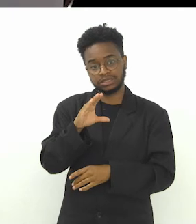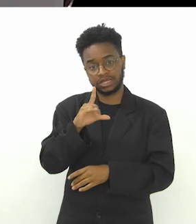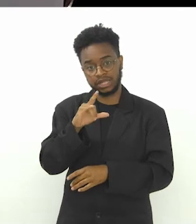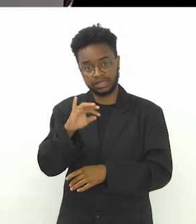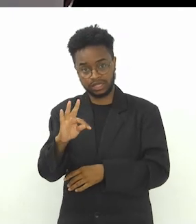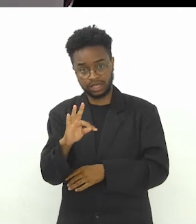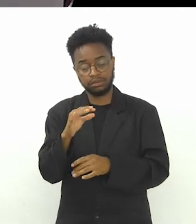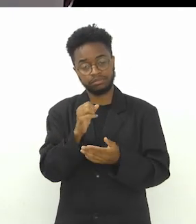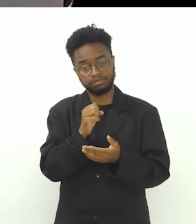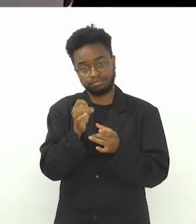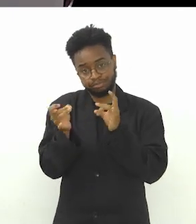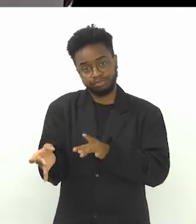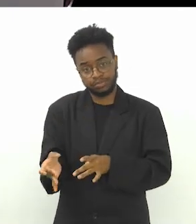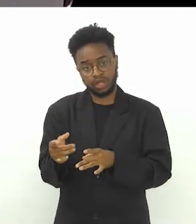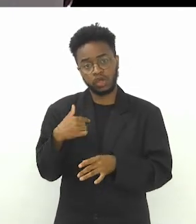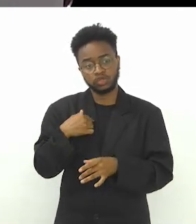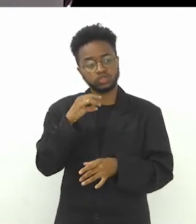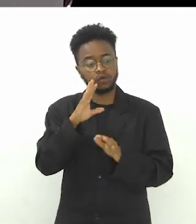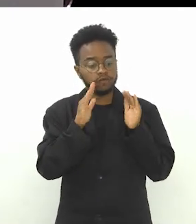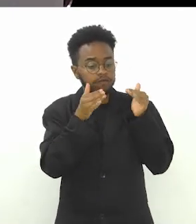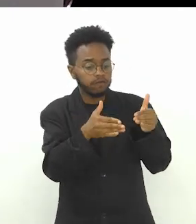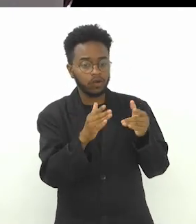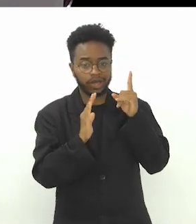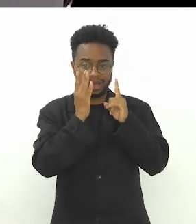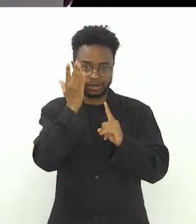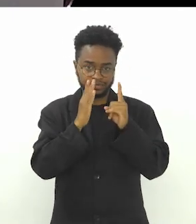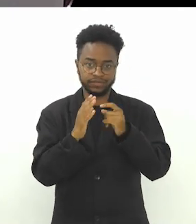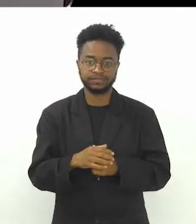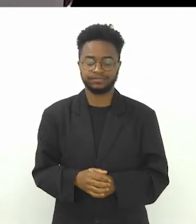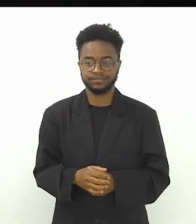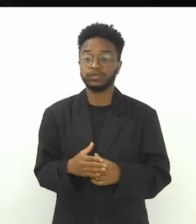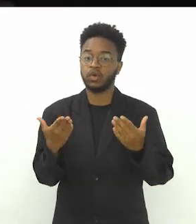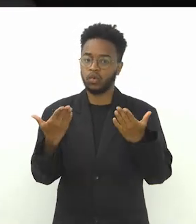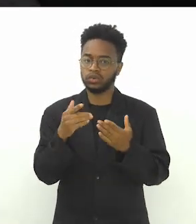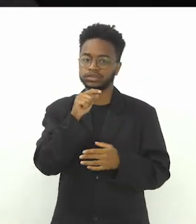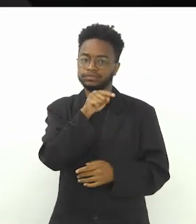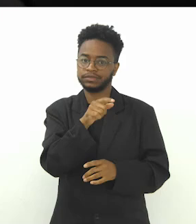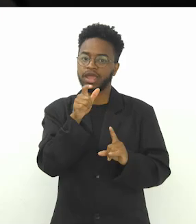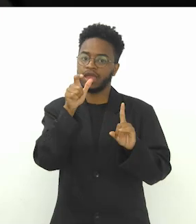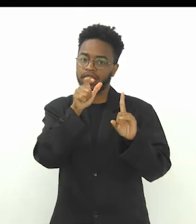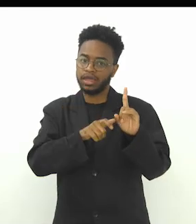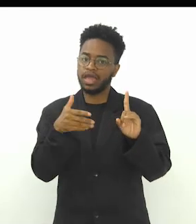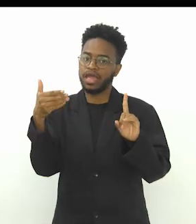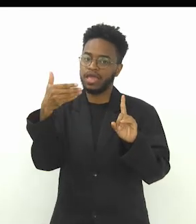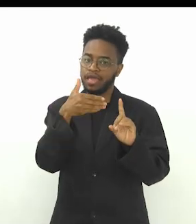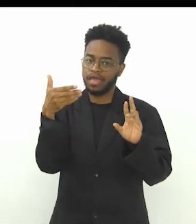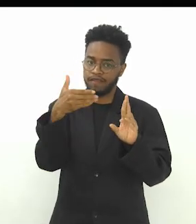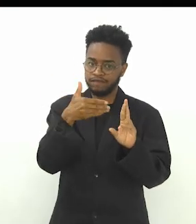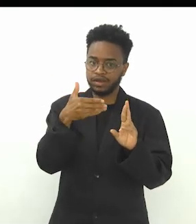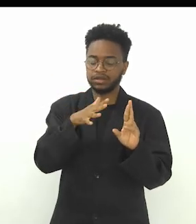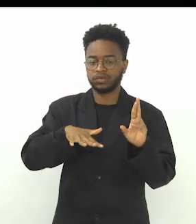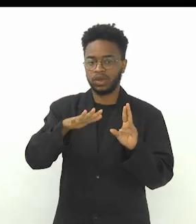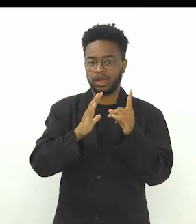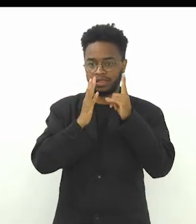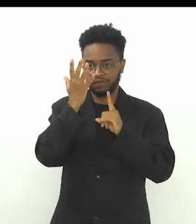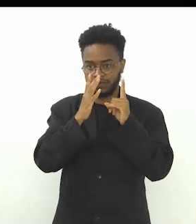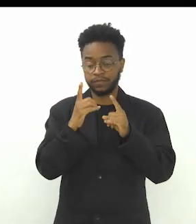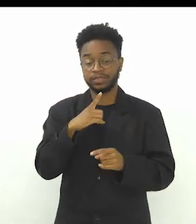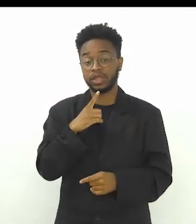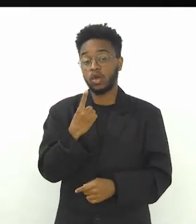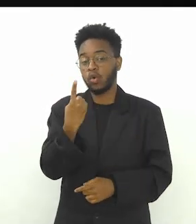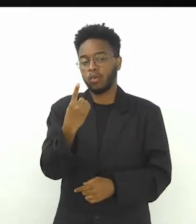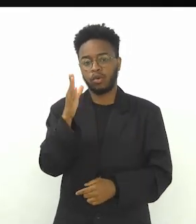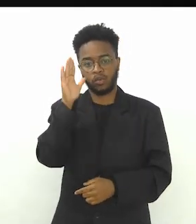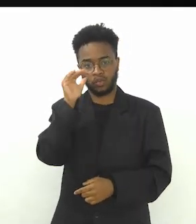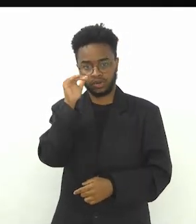ele e larguei para viver só de carnaval. O Alain hoje é uma grande referência de iluminação na Marquês de Sapucaí. Alain, tem